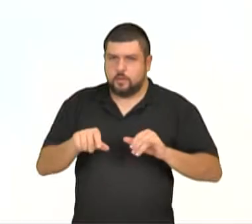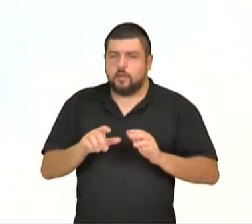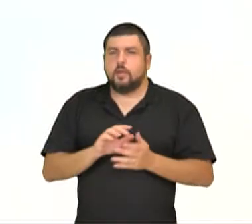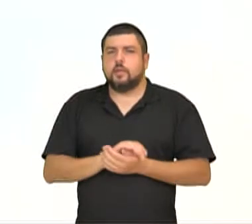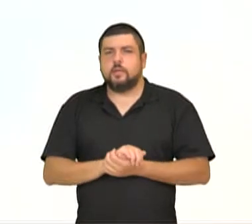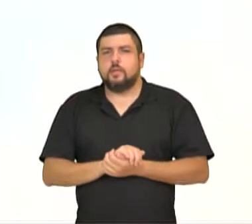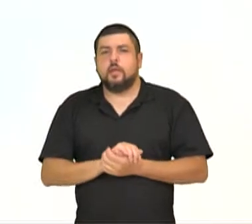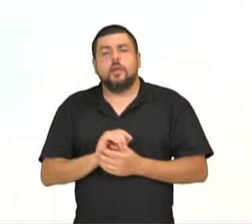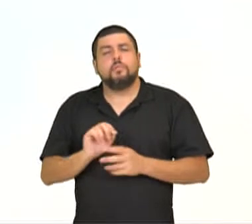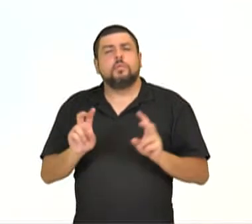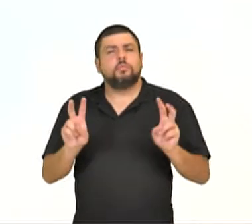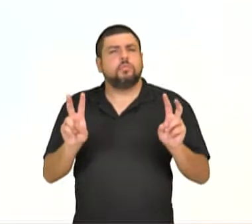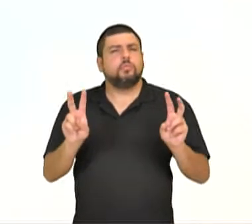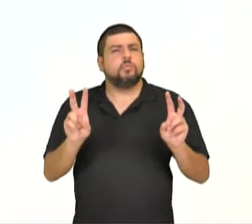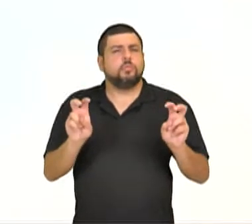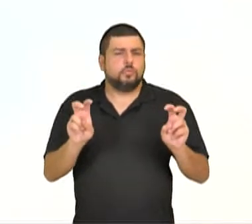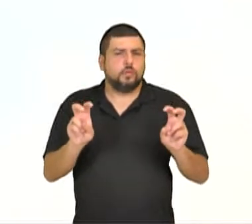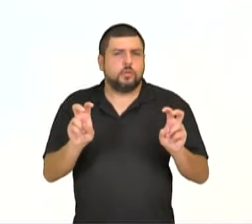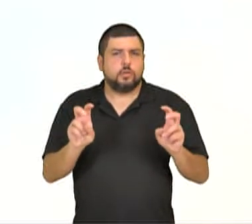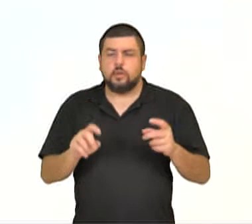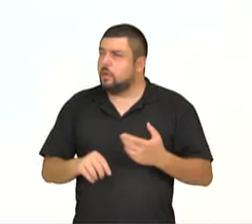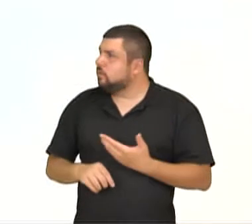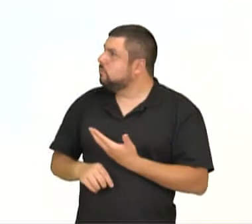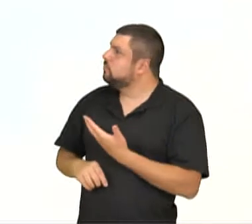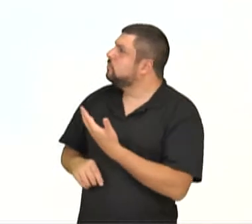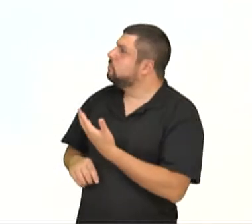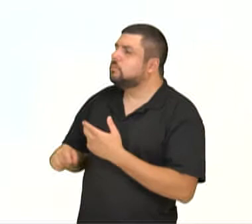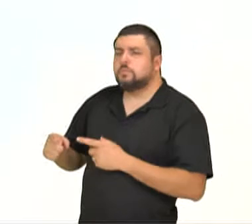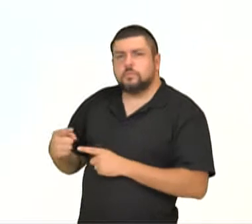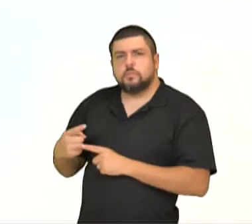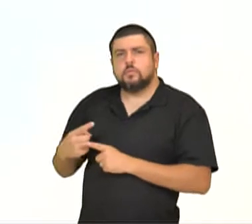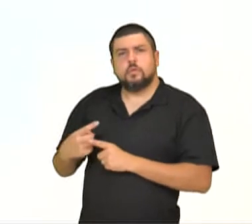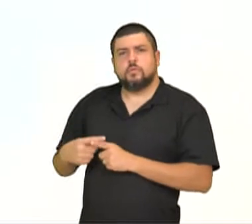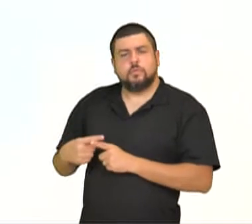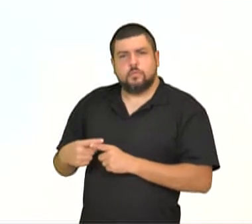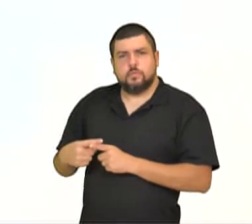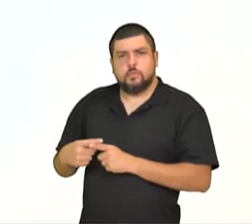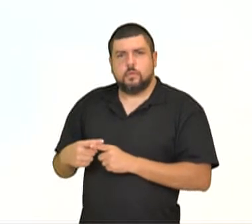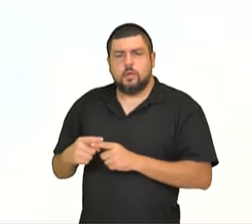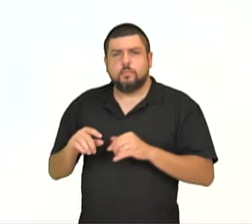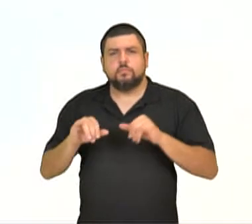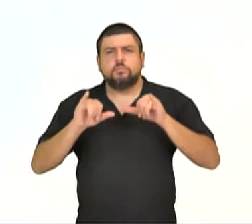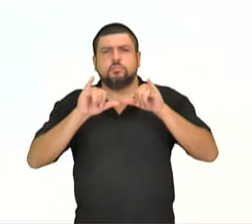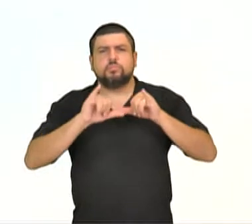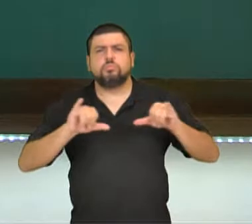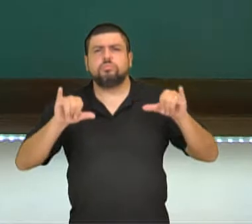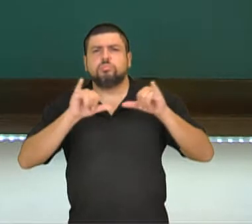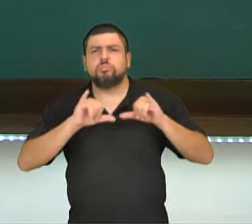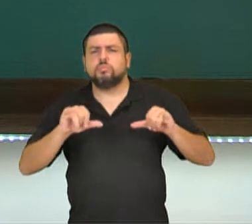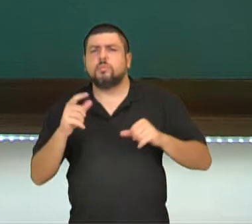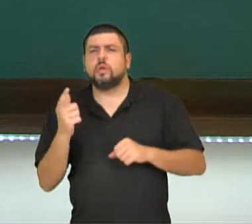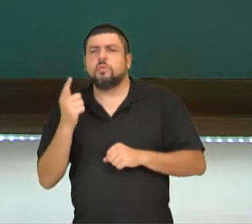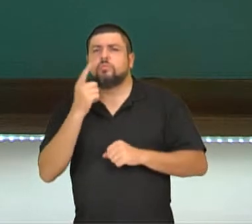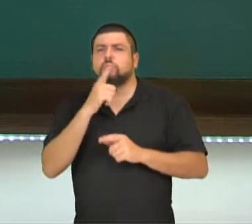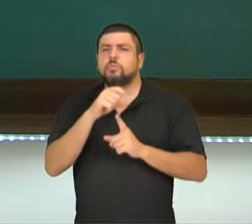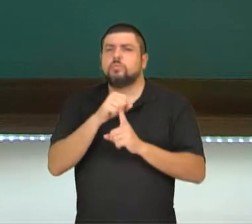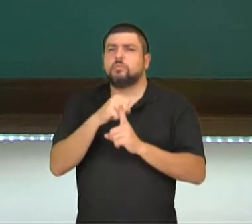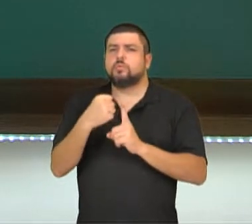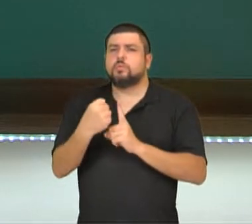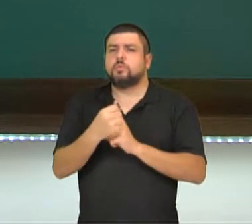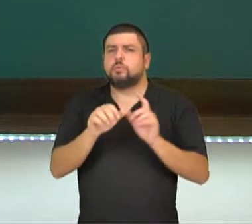Aqui, qual é o papel? Pensem, qual é o papel do poder da publicidade na nossa